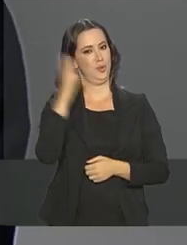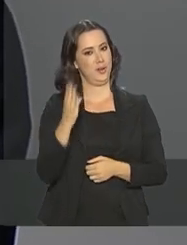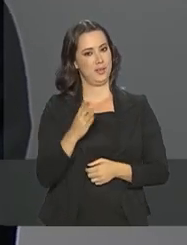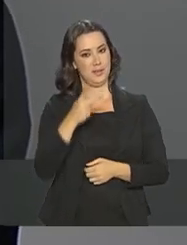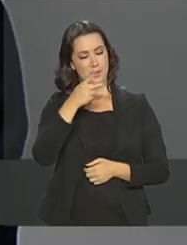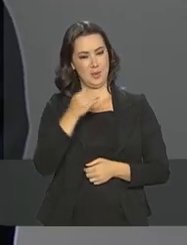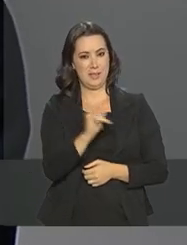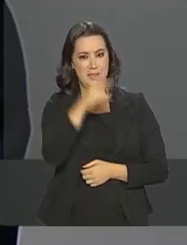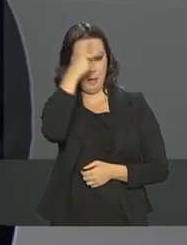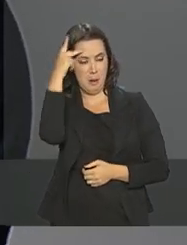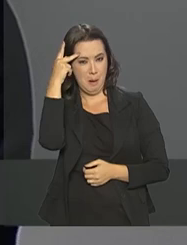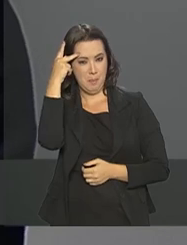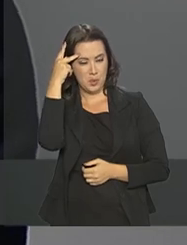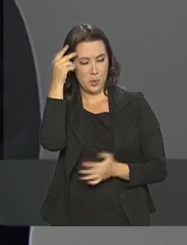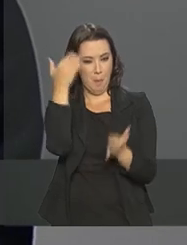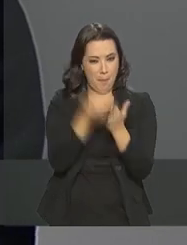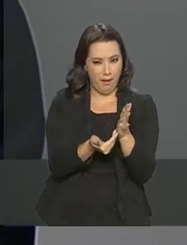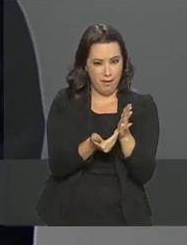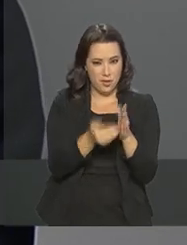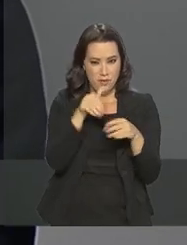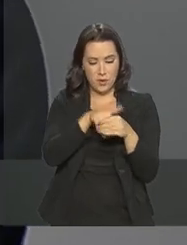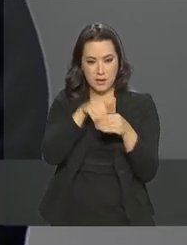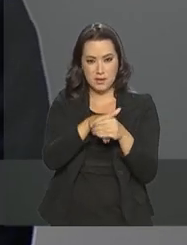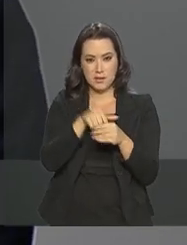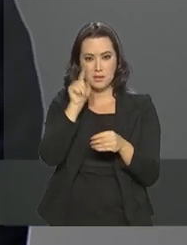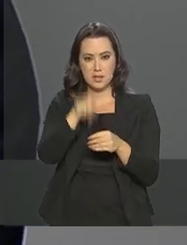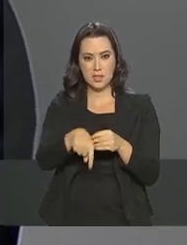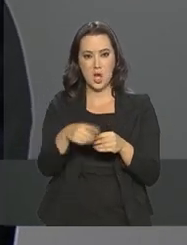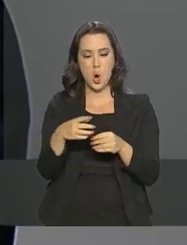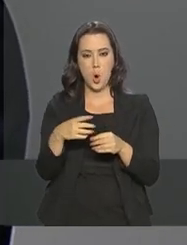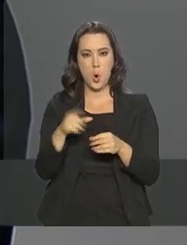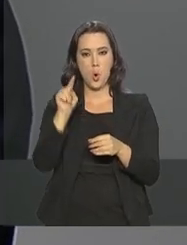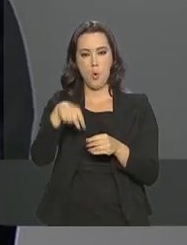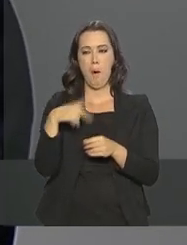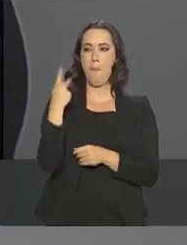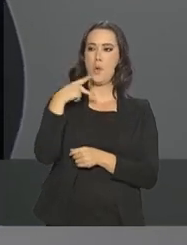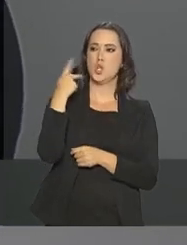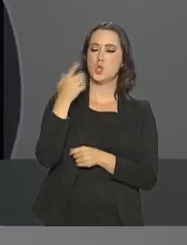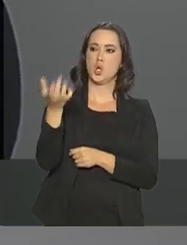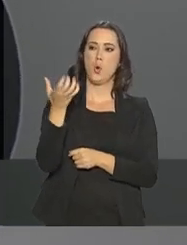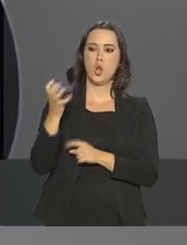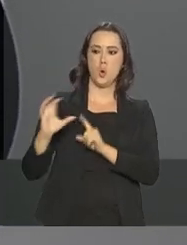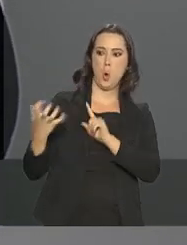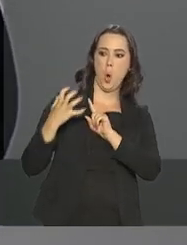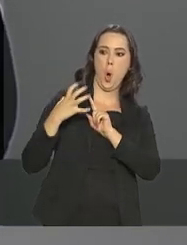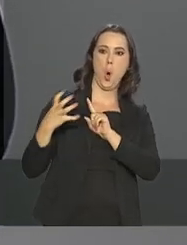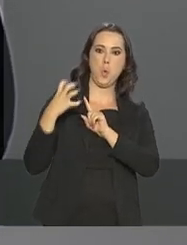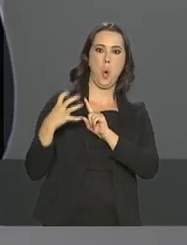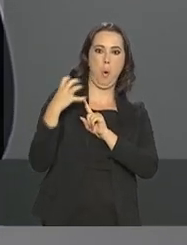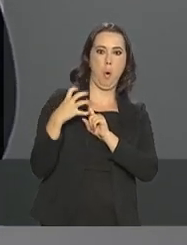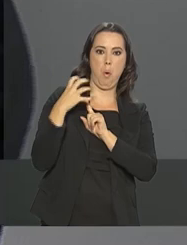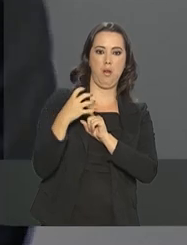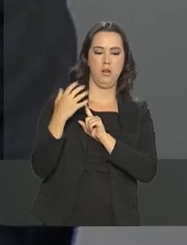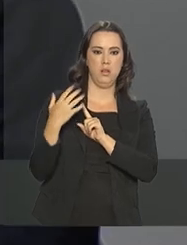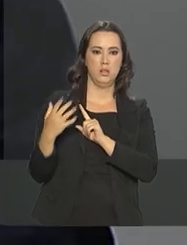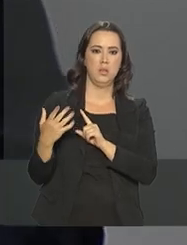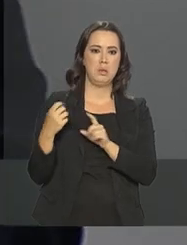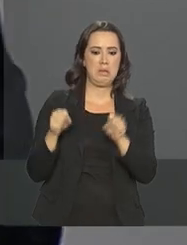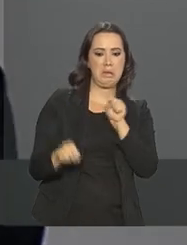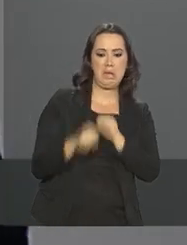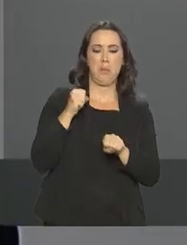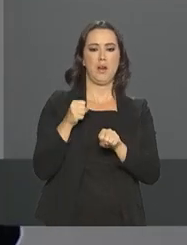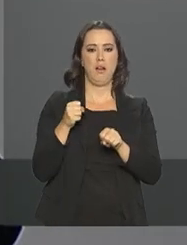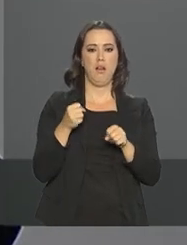dever não é essa a nossa cultura política é destruir o governo é não colaborar com a situação quando na verdade